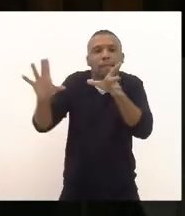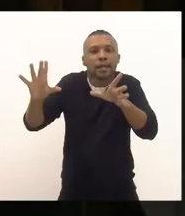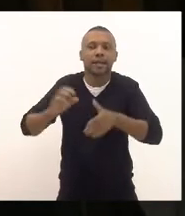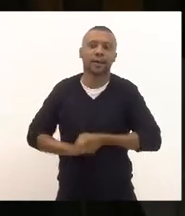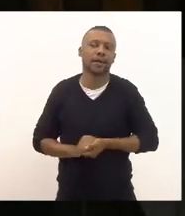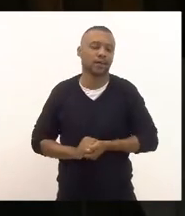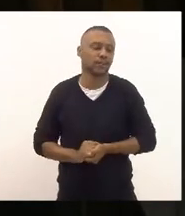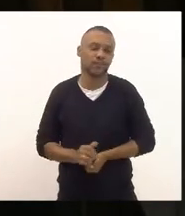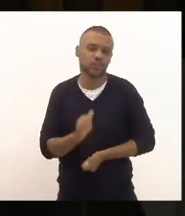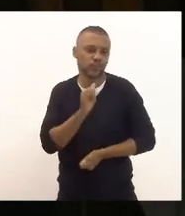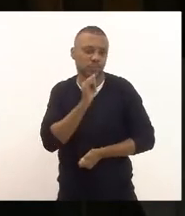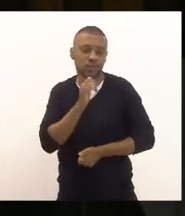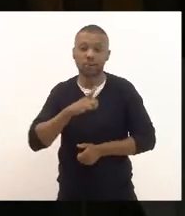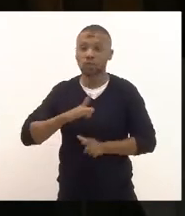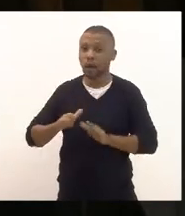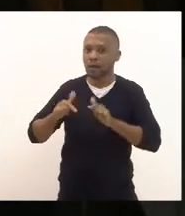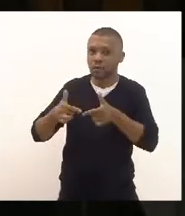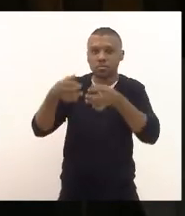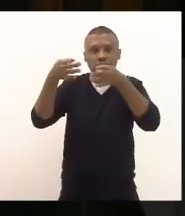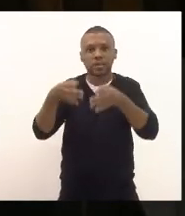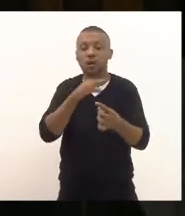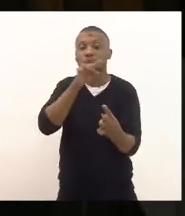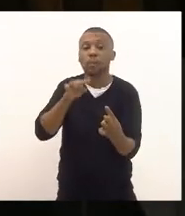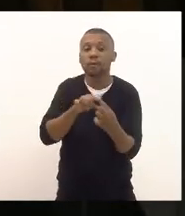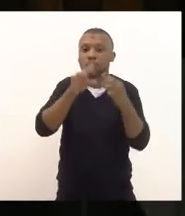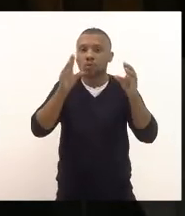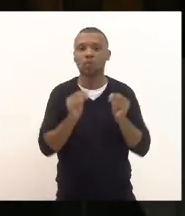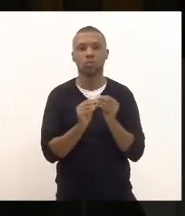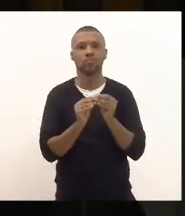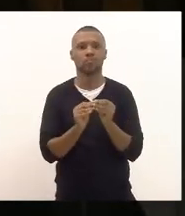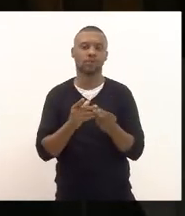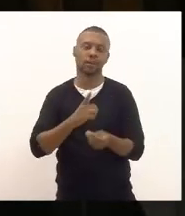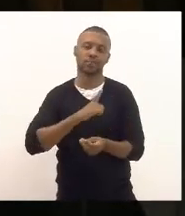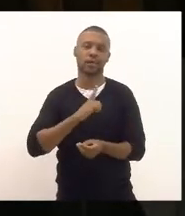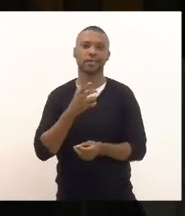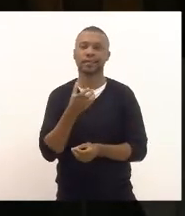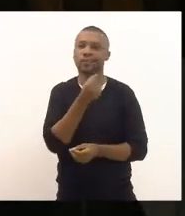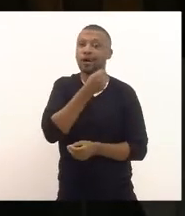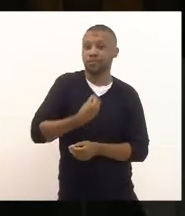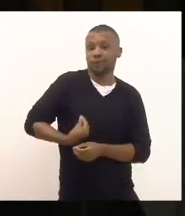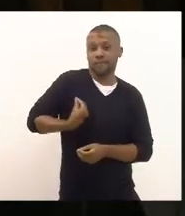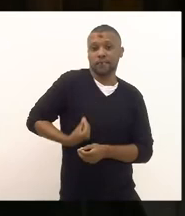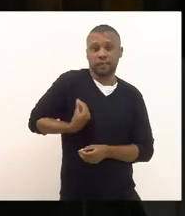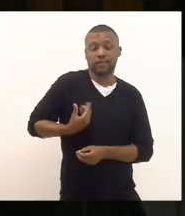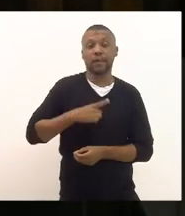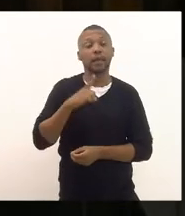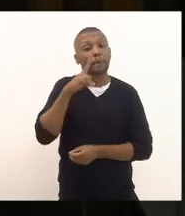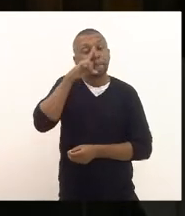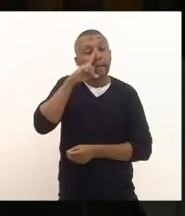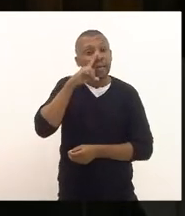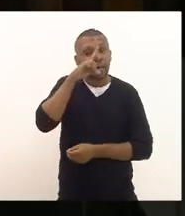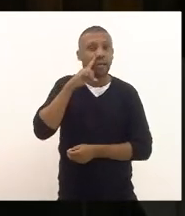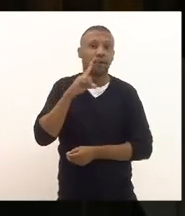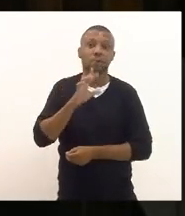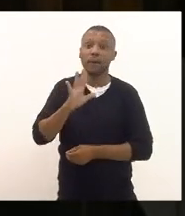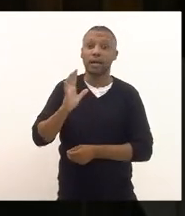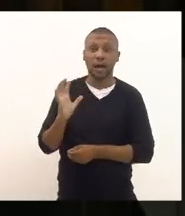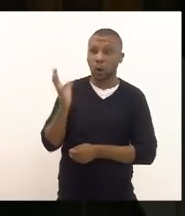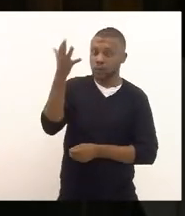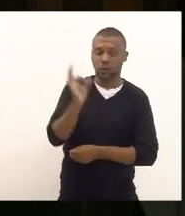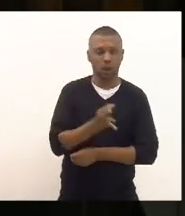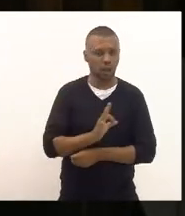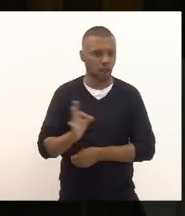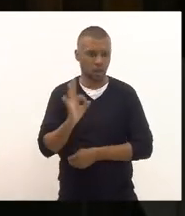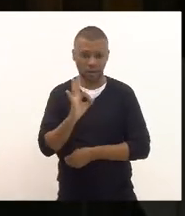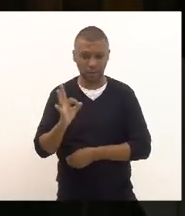de fato tido uma ação concreta onde ela tivesse salvado vidas que estivesse em perigo isso não aconteceu